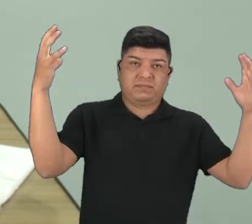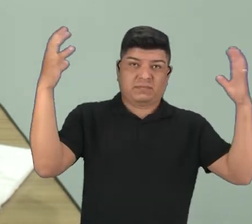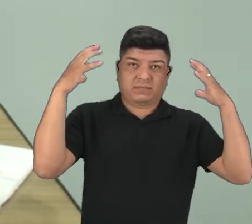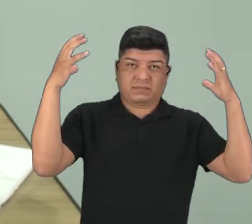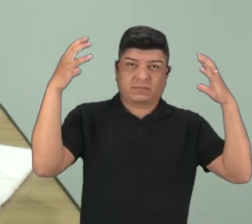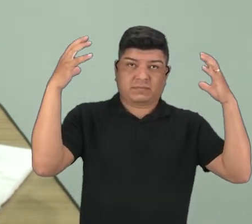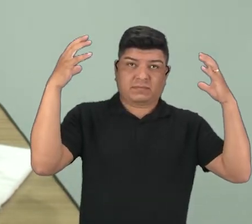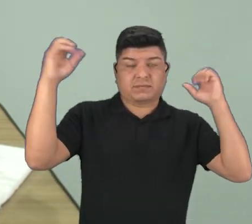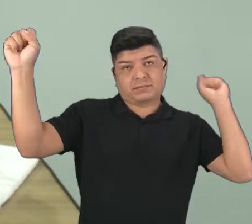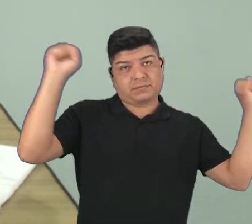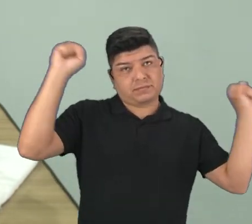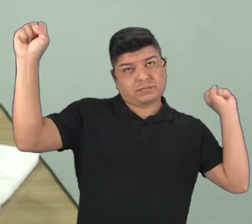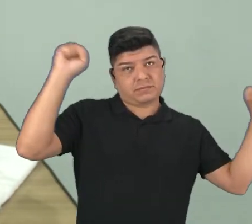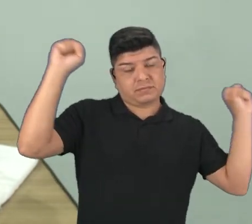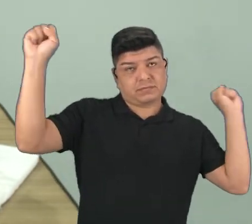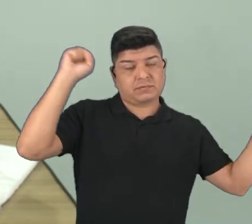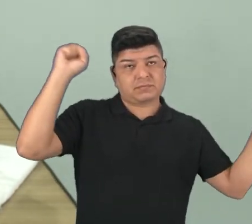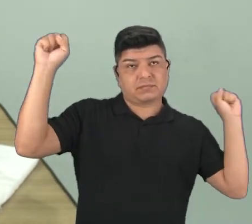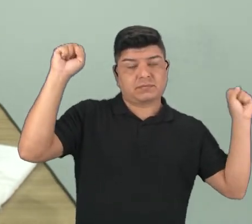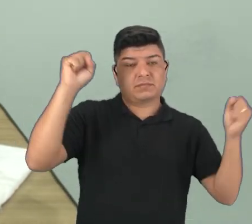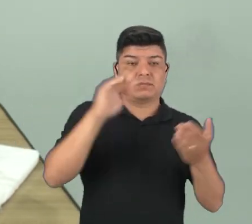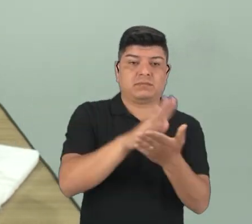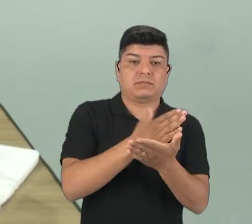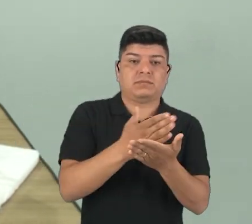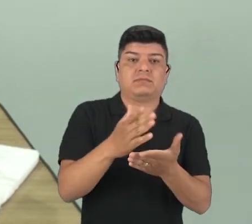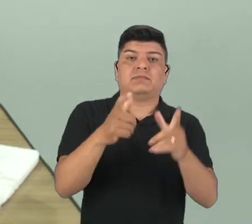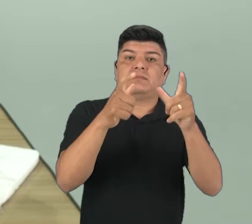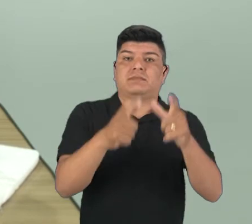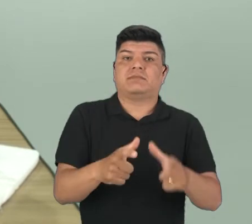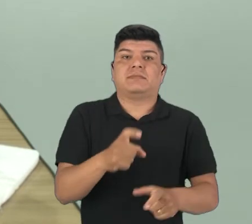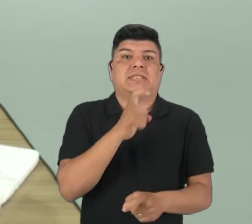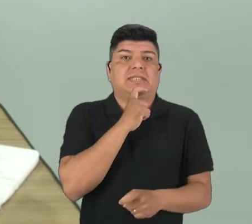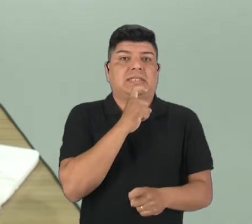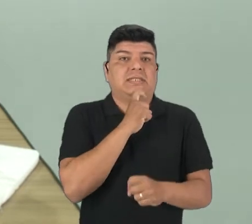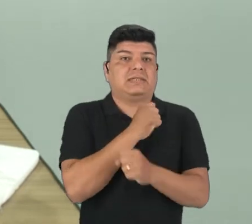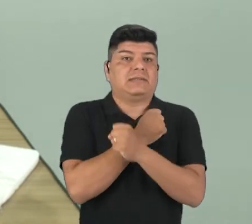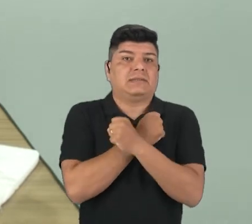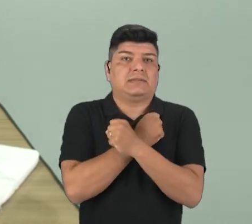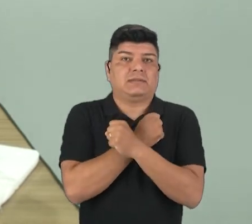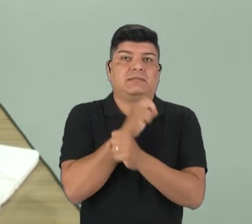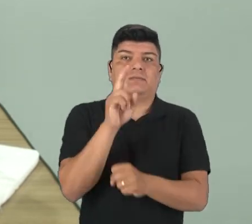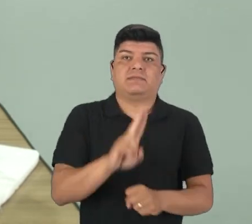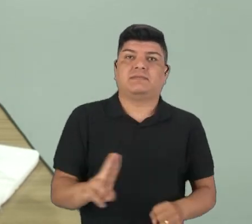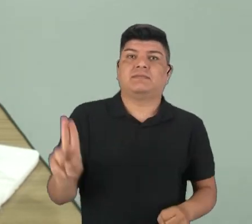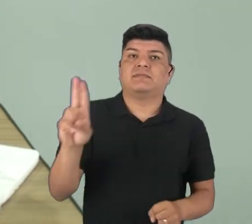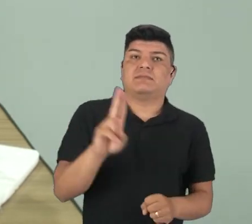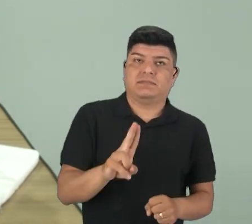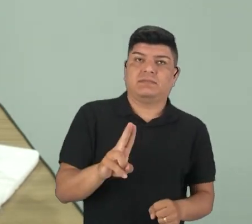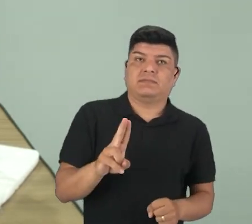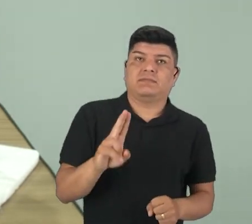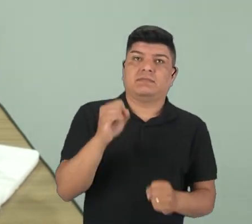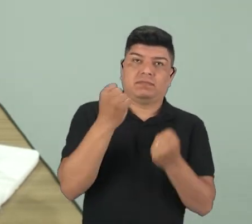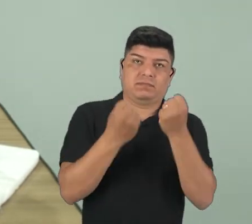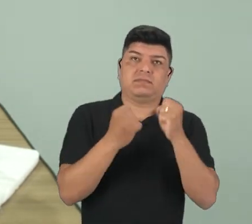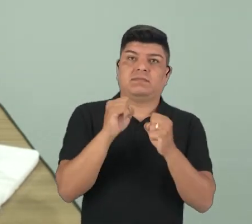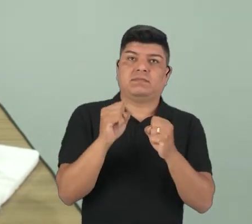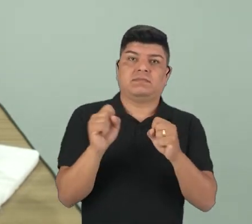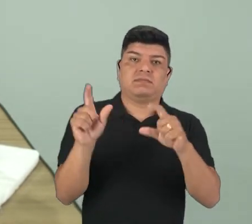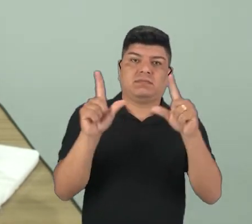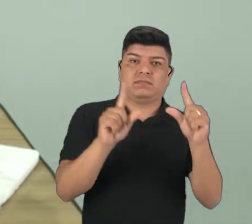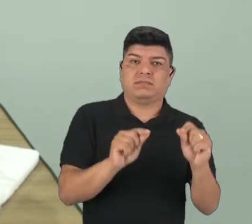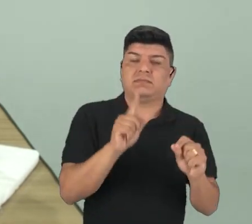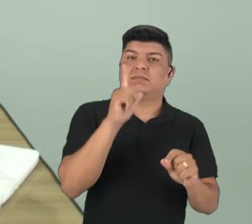banho, geralmente nos lugares mais frios, né? Existe essa utilização desse equipamento para aquecimento